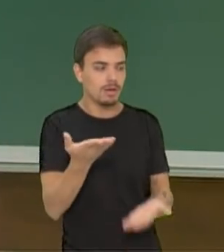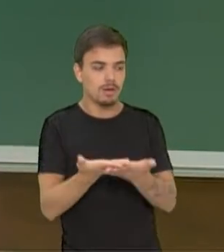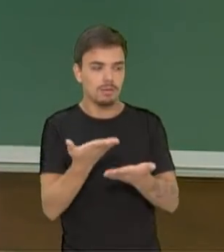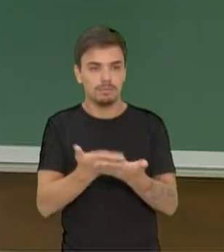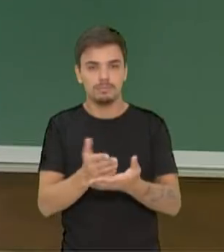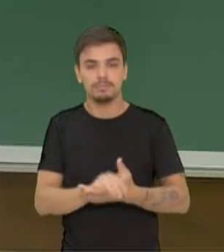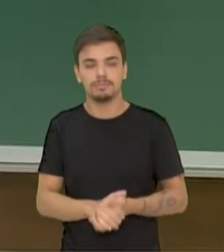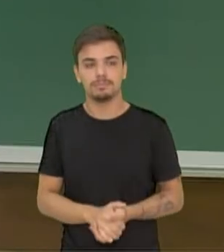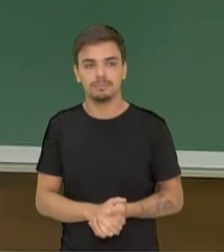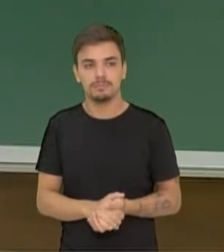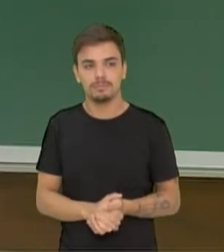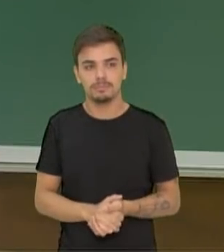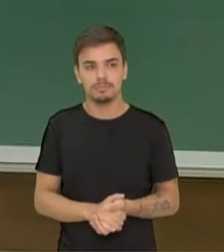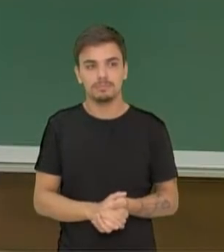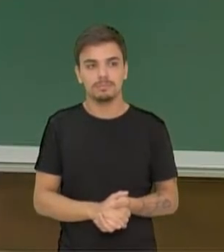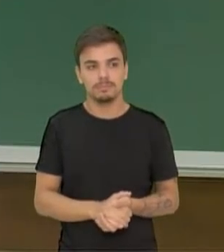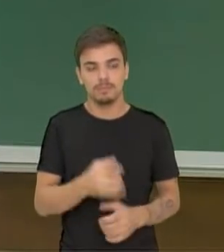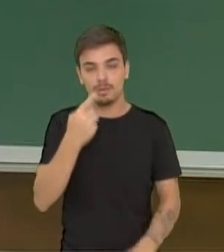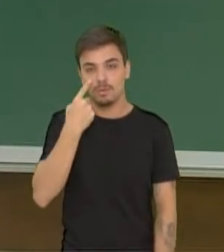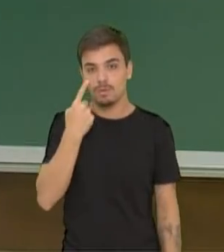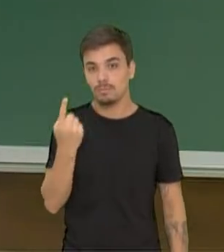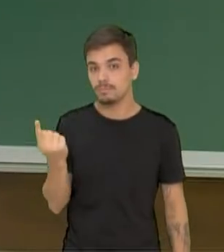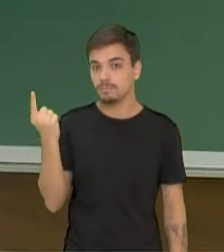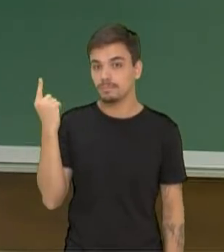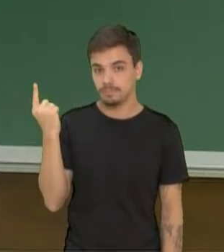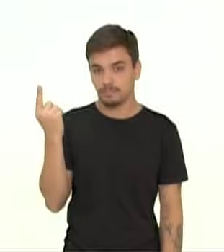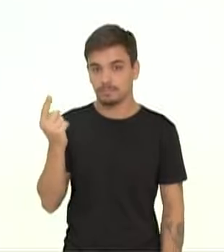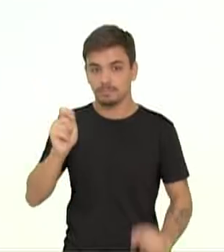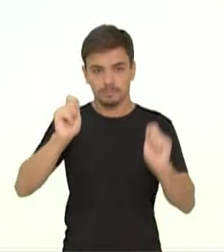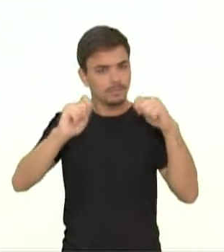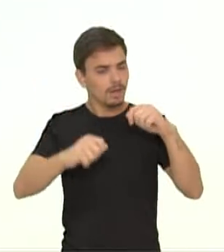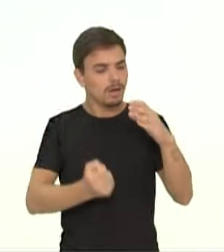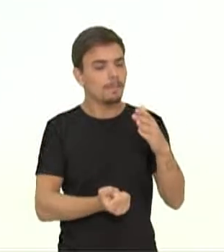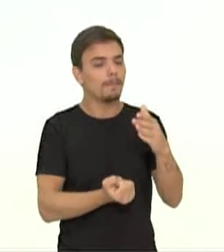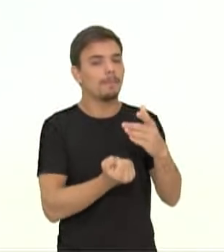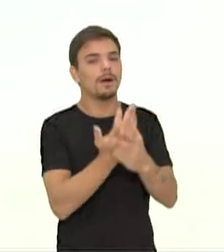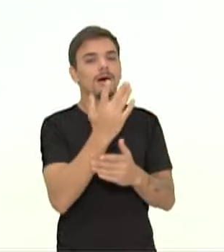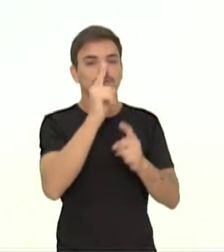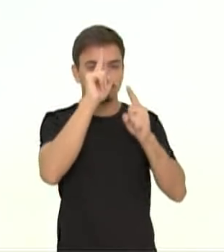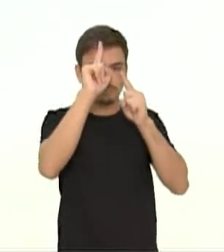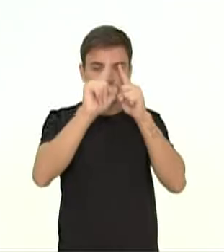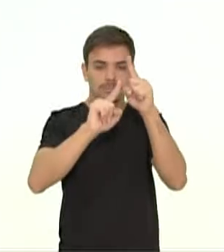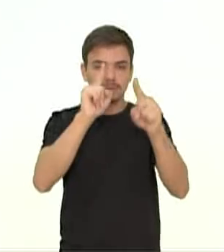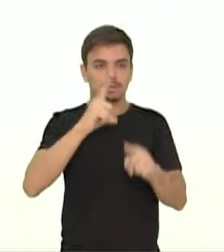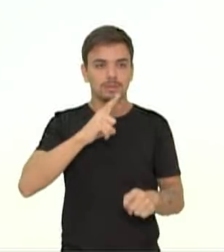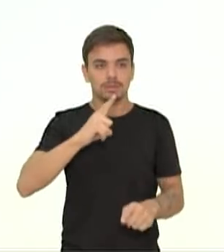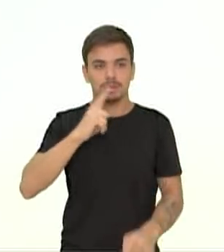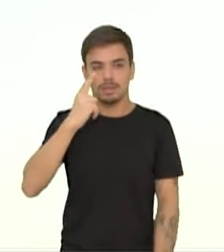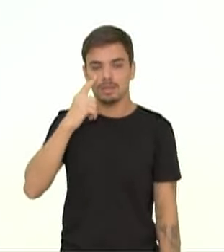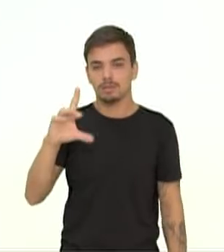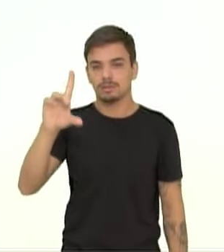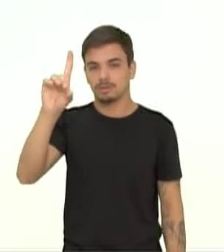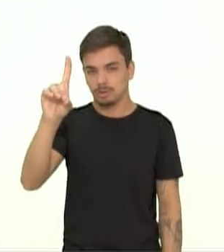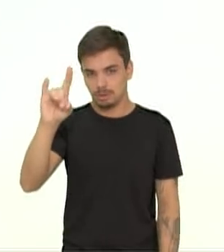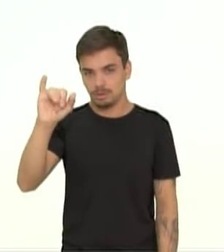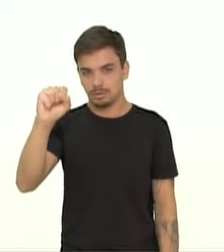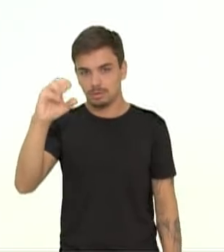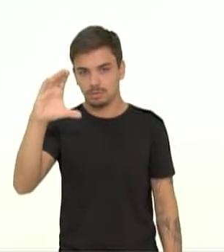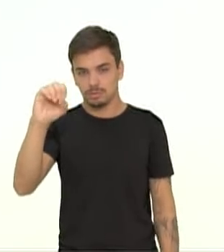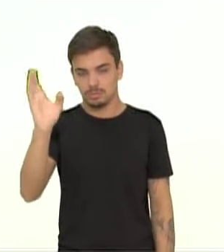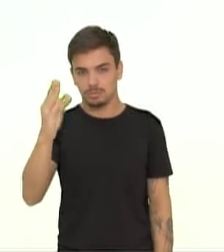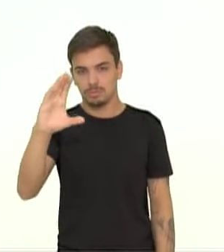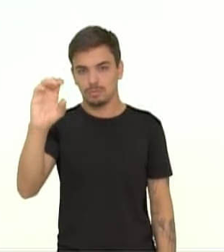então? Olha lá. Foram criados os discos compactos, CDs, com